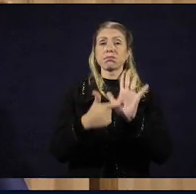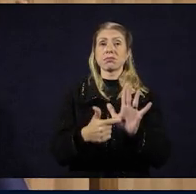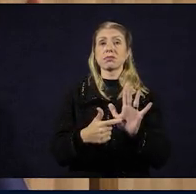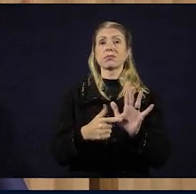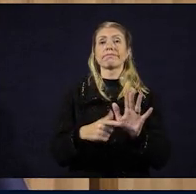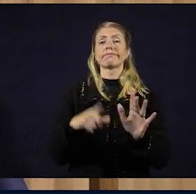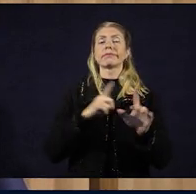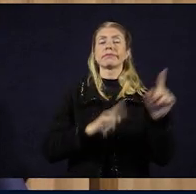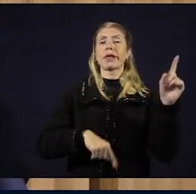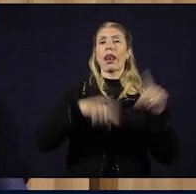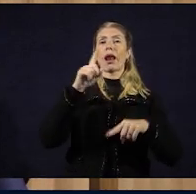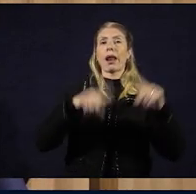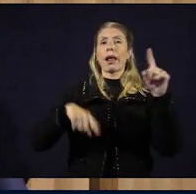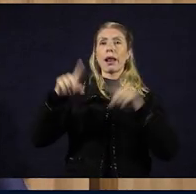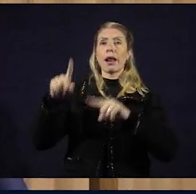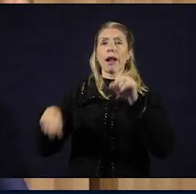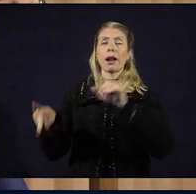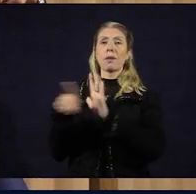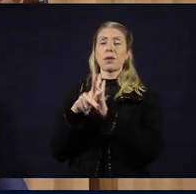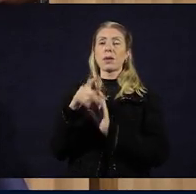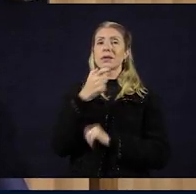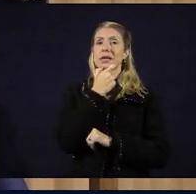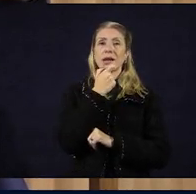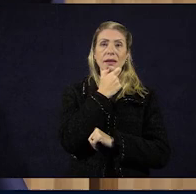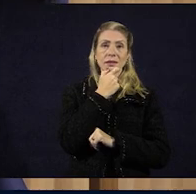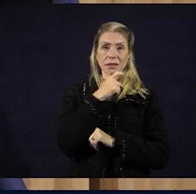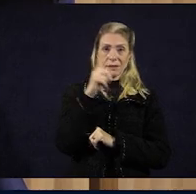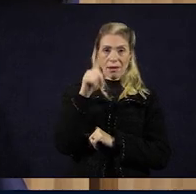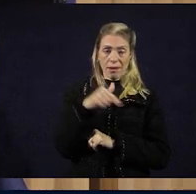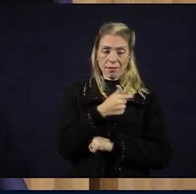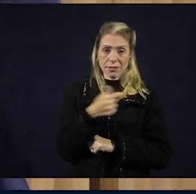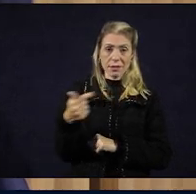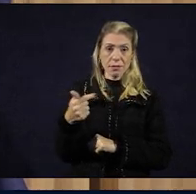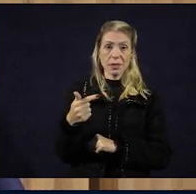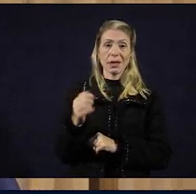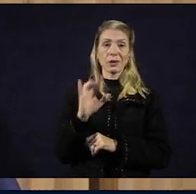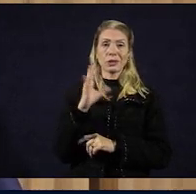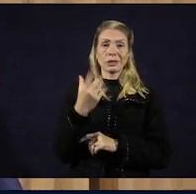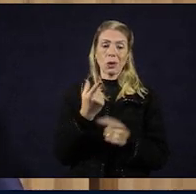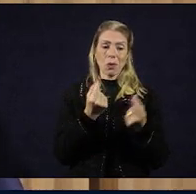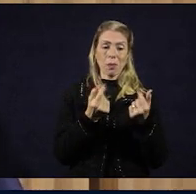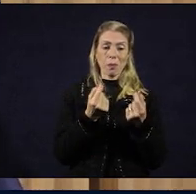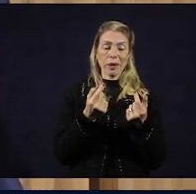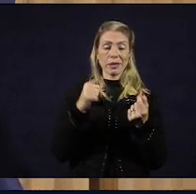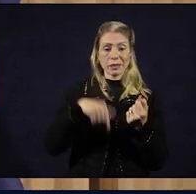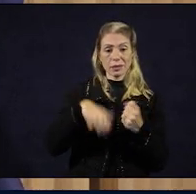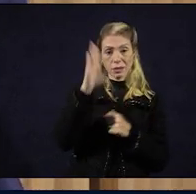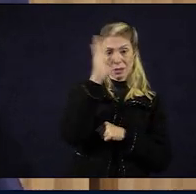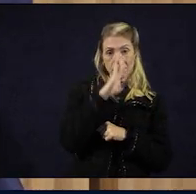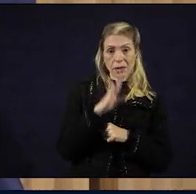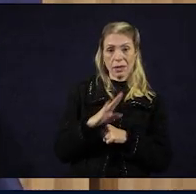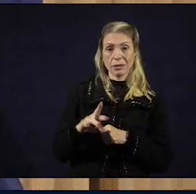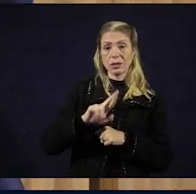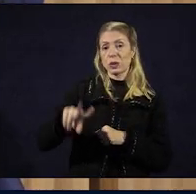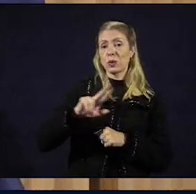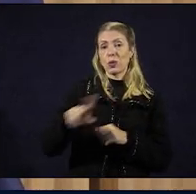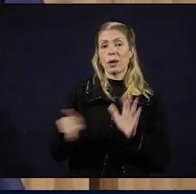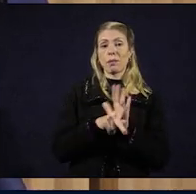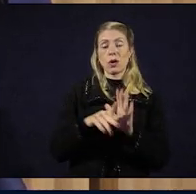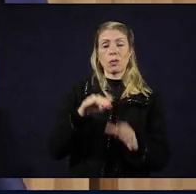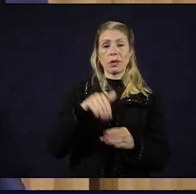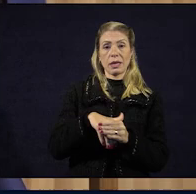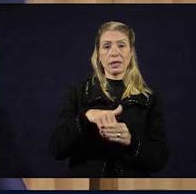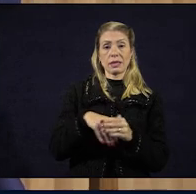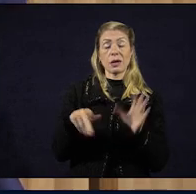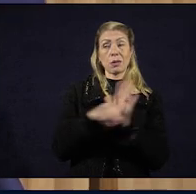volatilidade na Inglaterra essa semana que na verdade é mexeu nos preços é o que mexeu aqui no preço no Brasil não teve nada a ver com eleição foi a